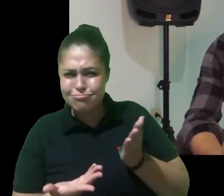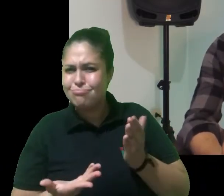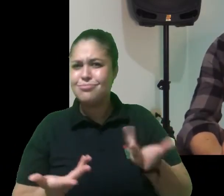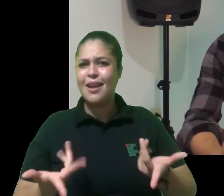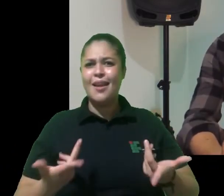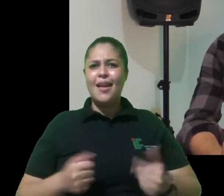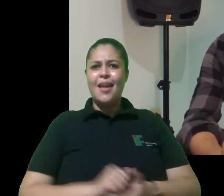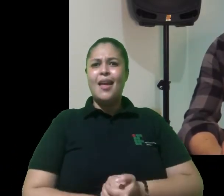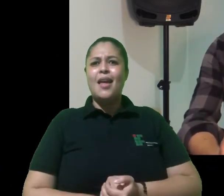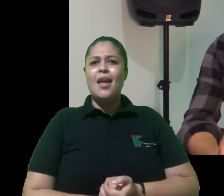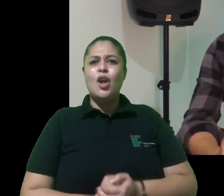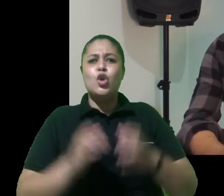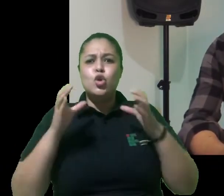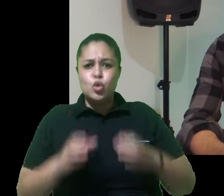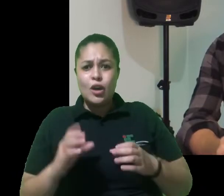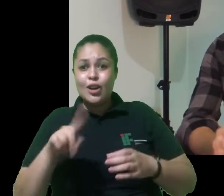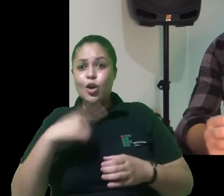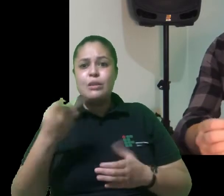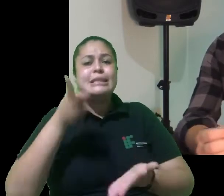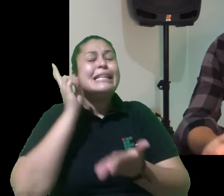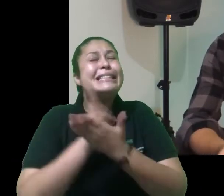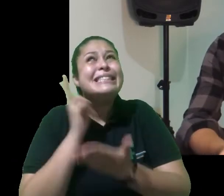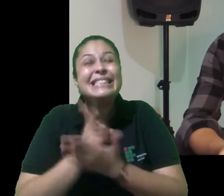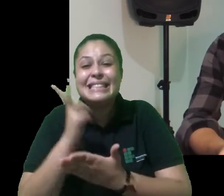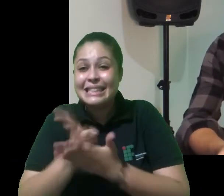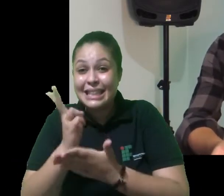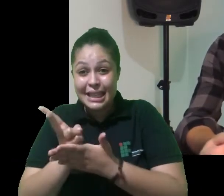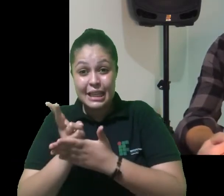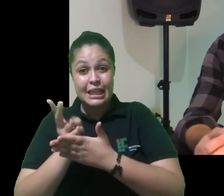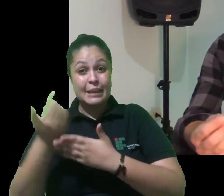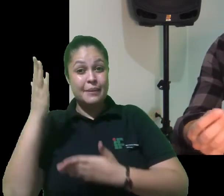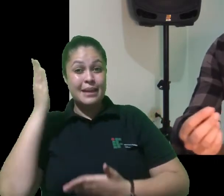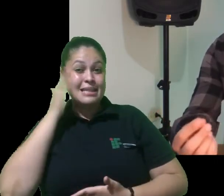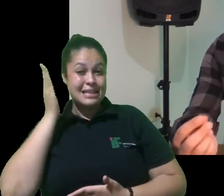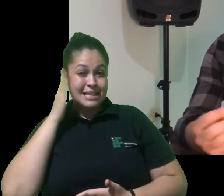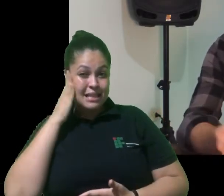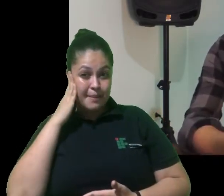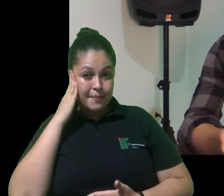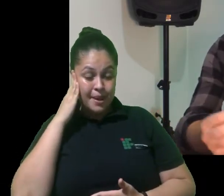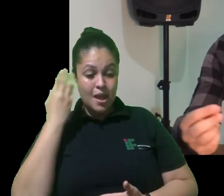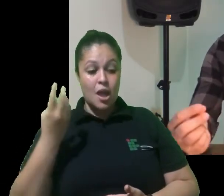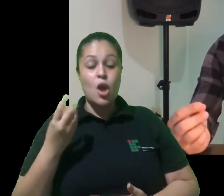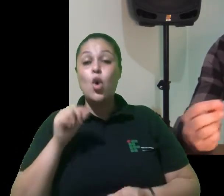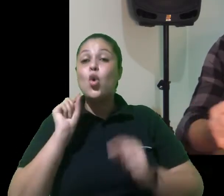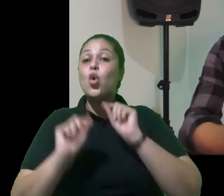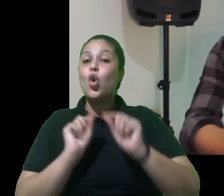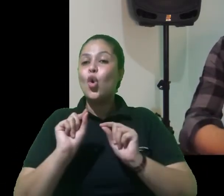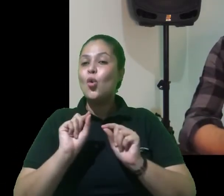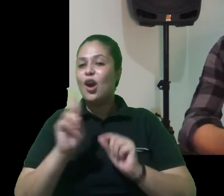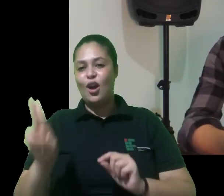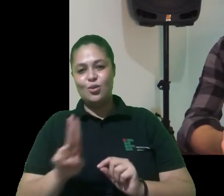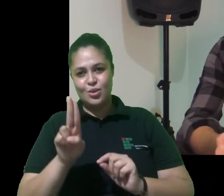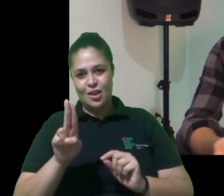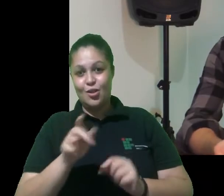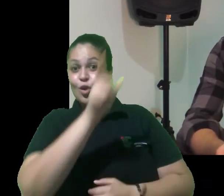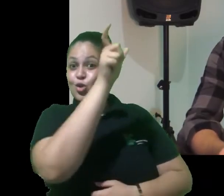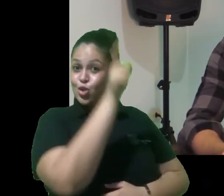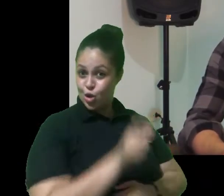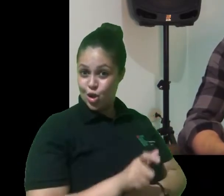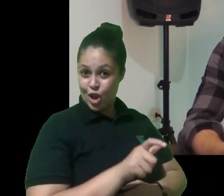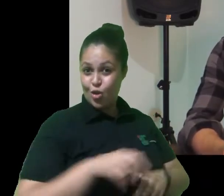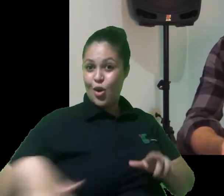categoria de lugar, nós sempre traçamos uma função